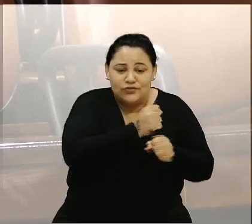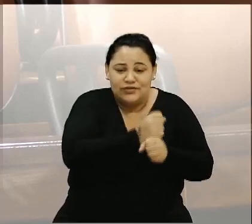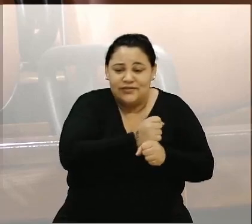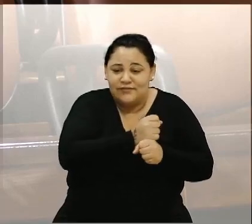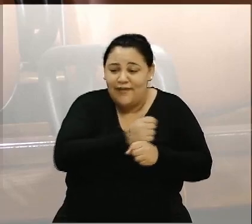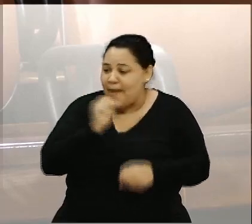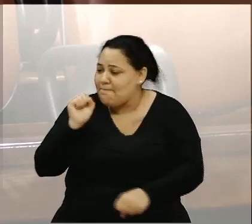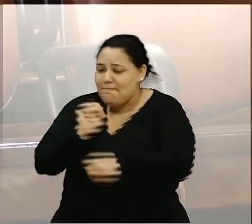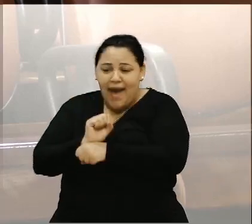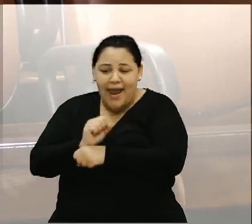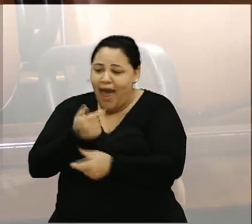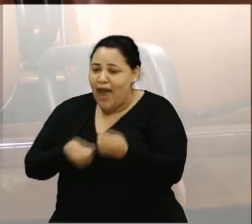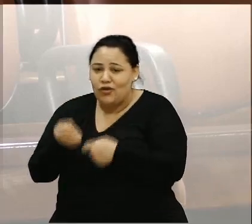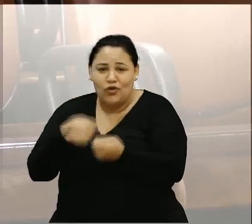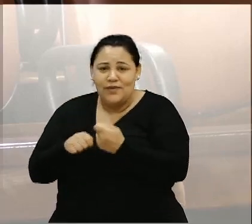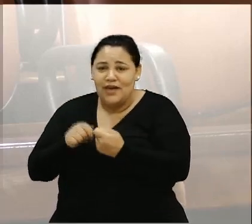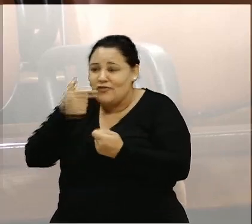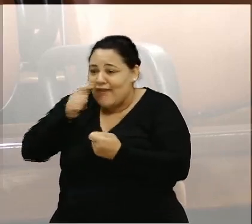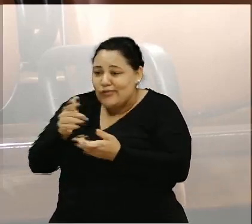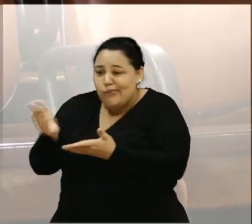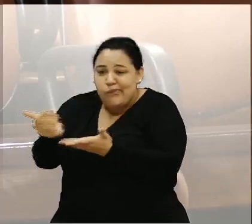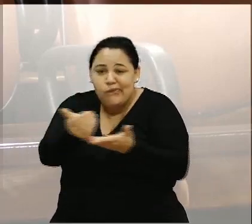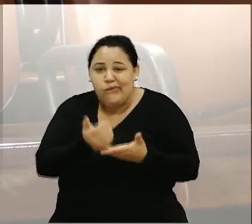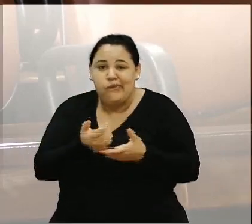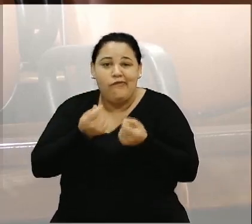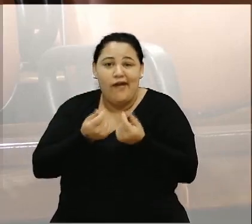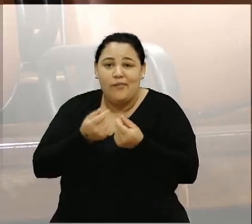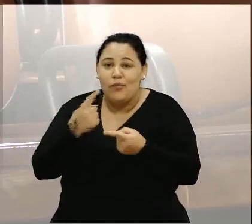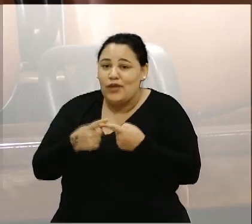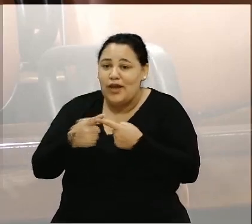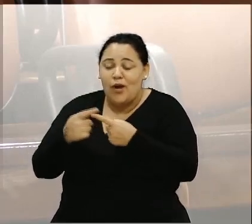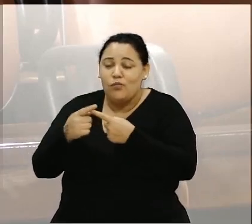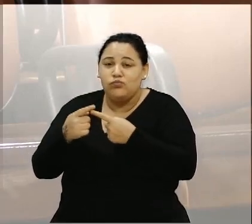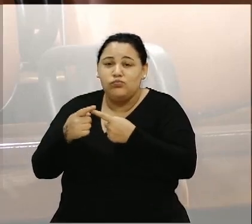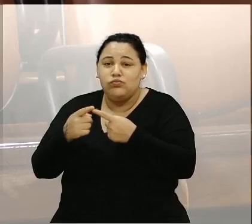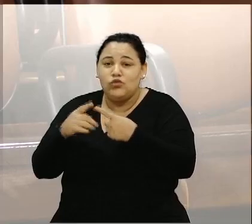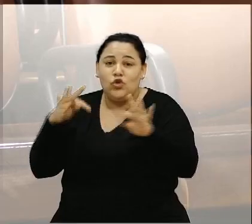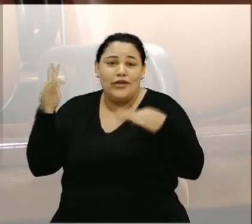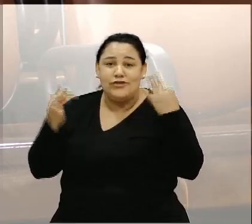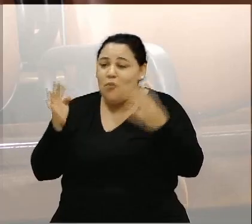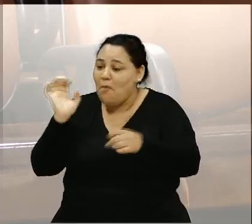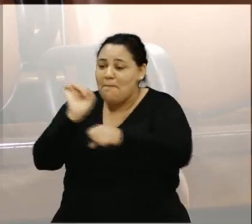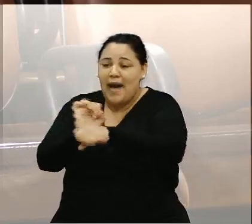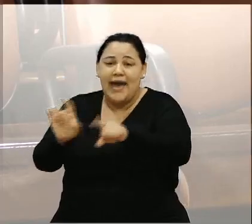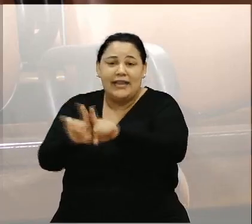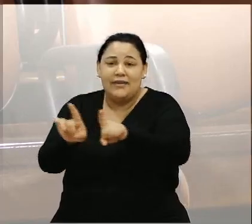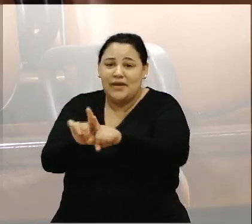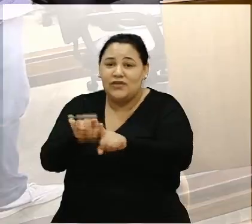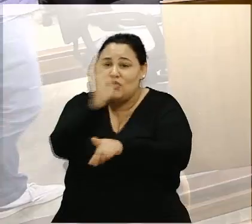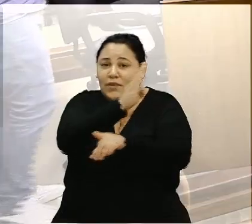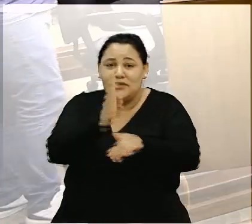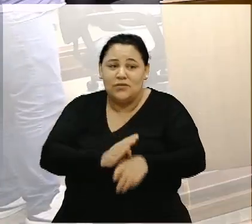Então vai ser um impacto na economia, não do Rio Grande do Sul, mas do Brasil e de toda a nossa América Latina. Obrigado. Nesse momento.